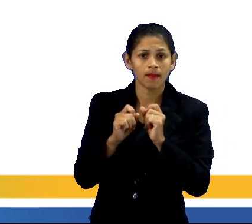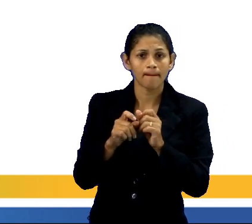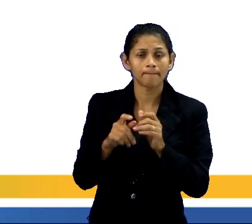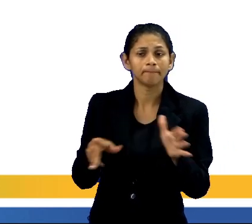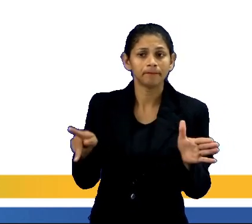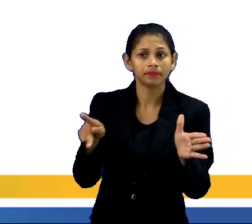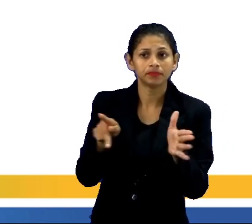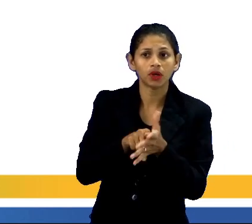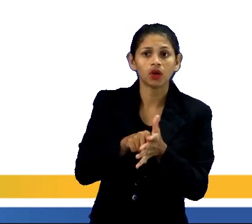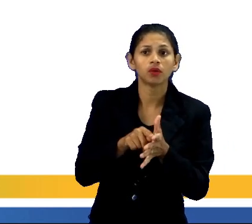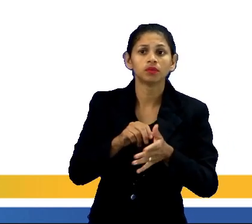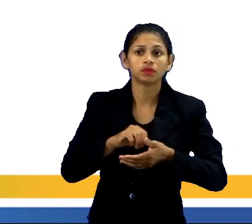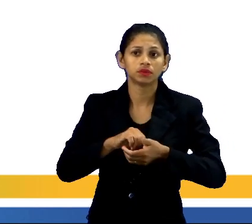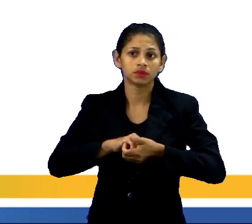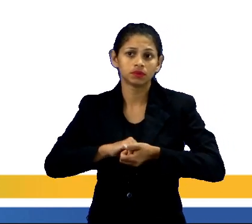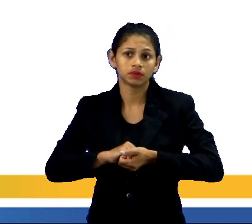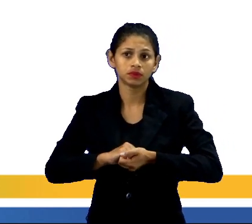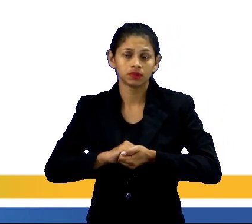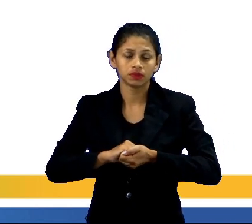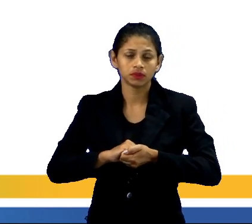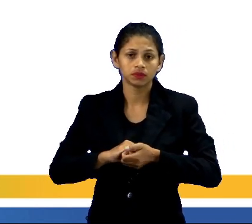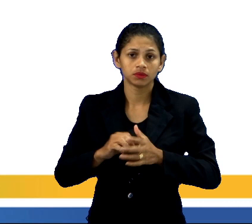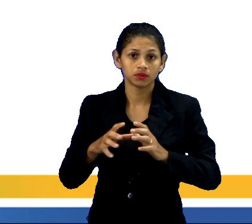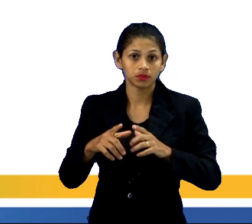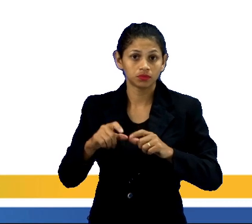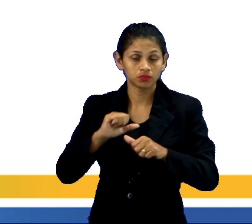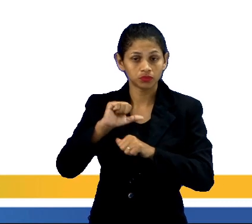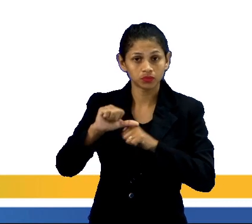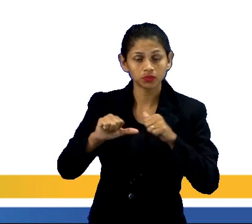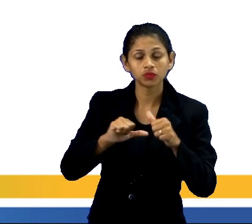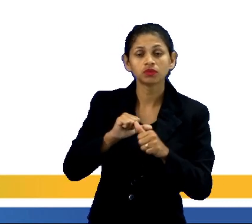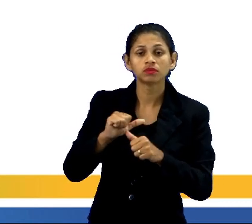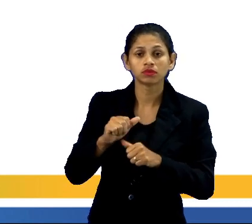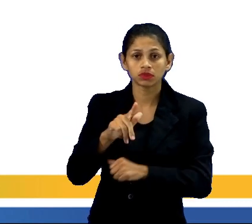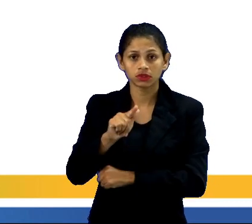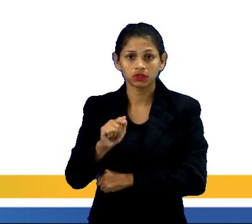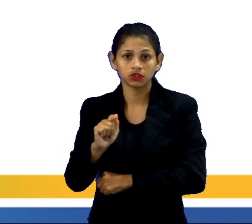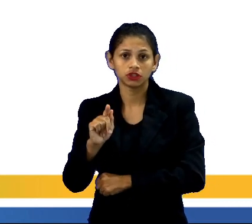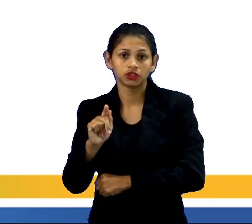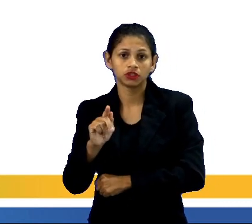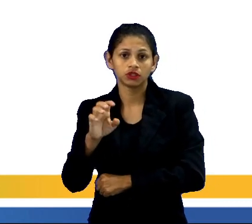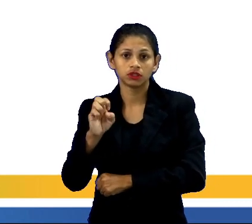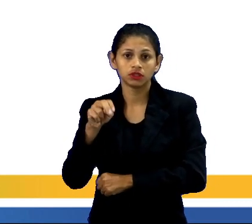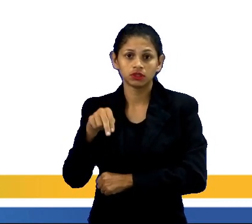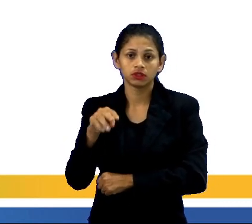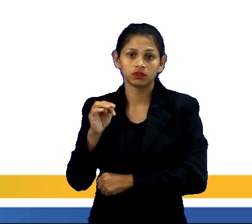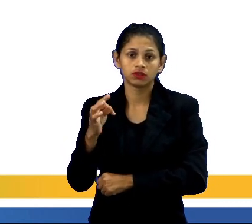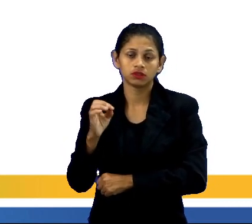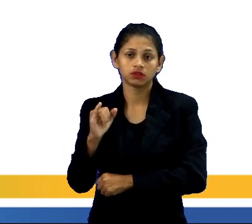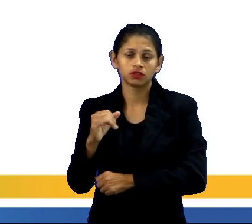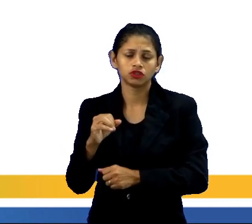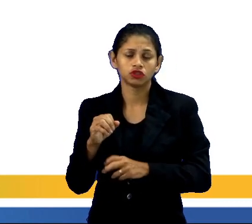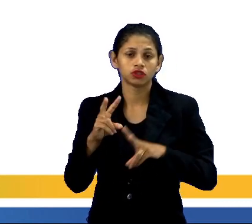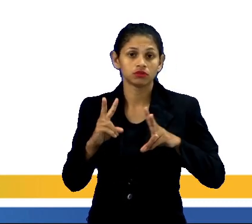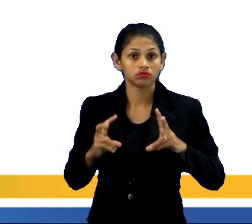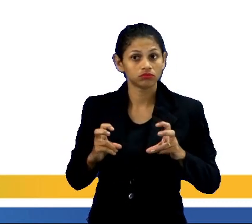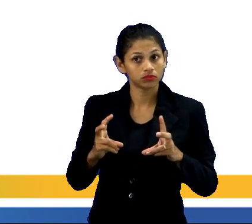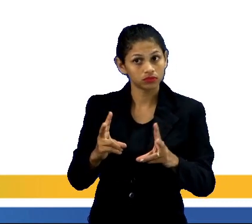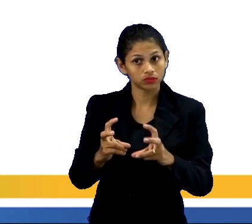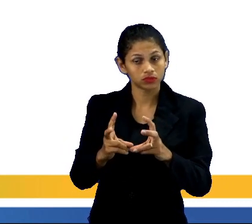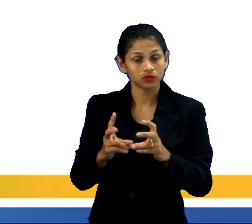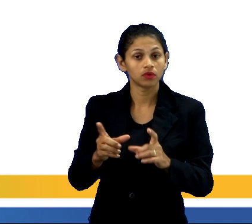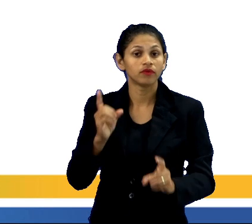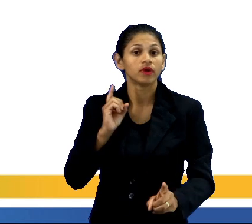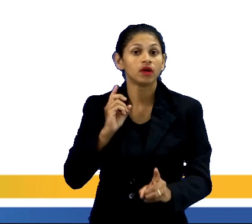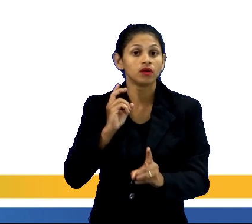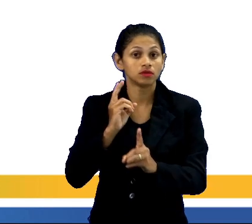especificidade e também as alterações genéticas ali do câncer. Então elas podem encontrar essas células